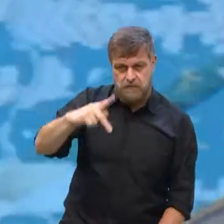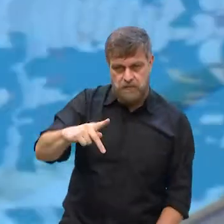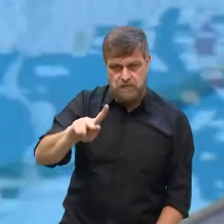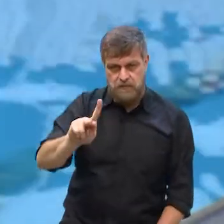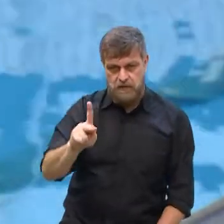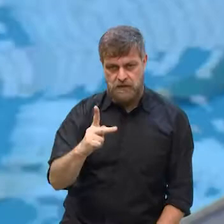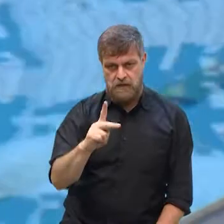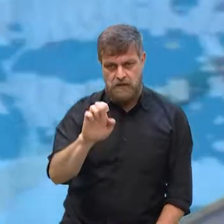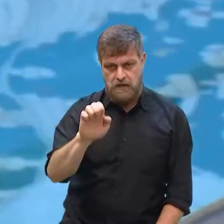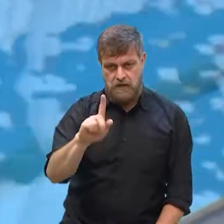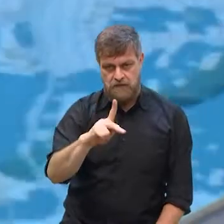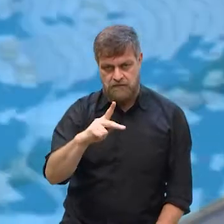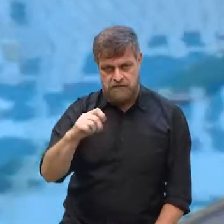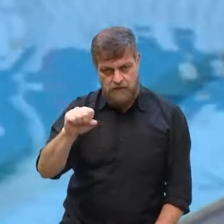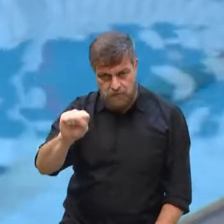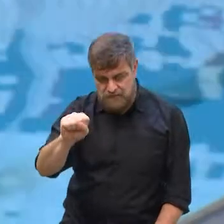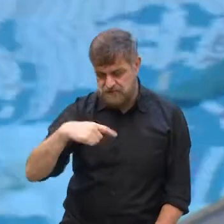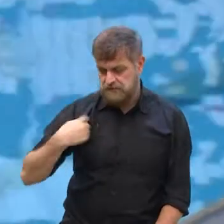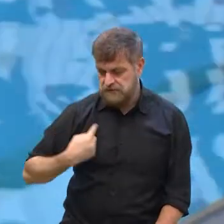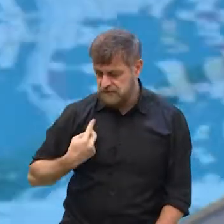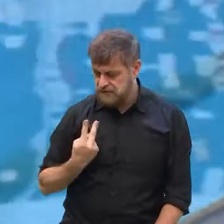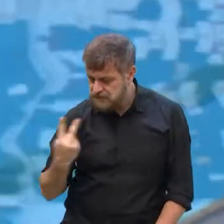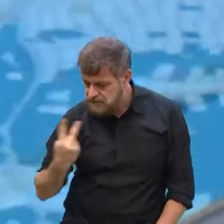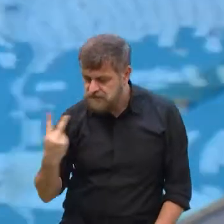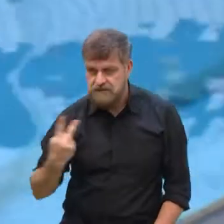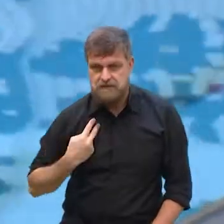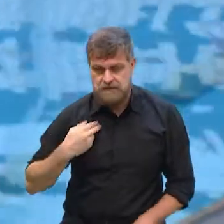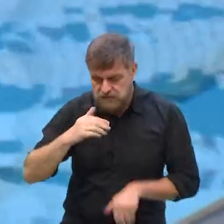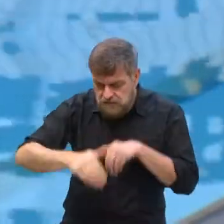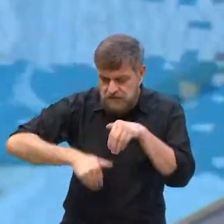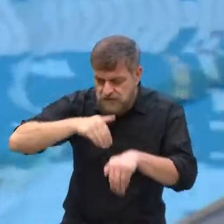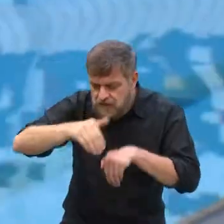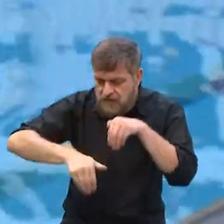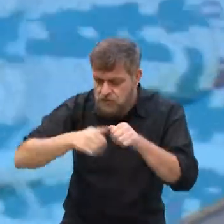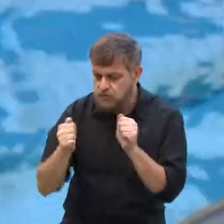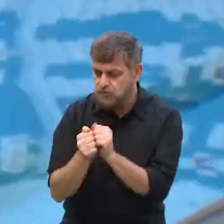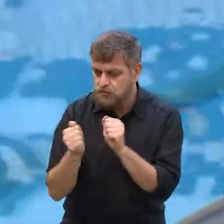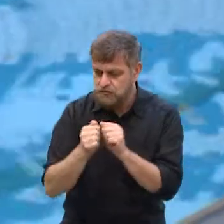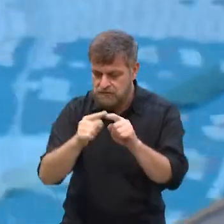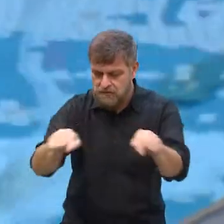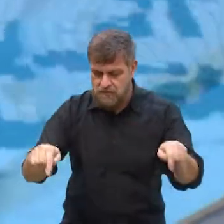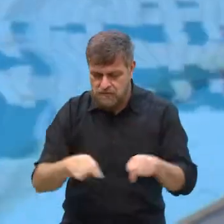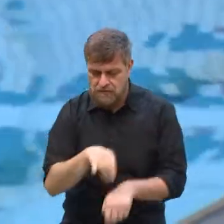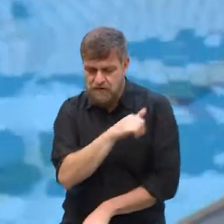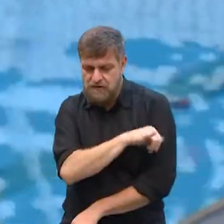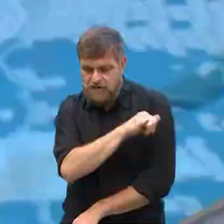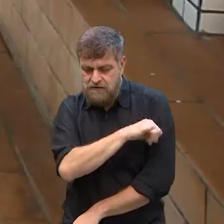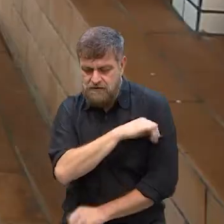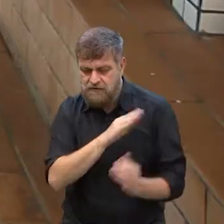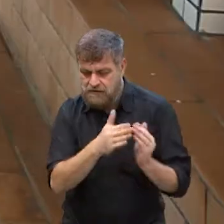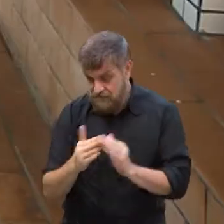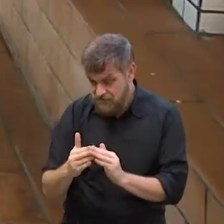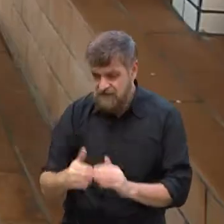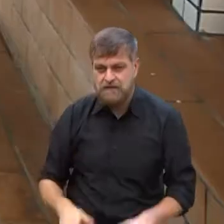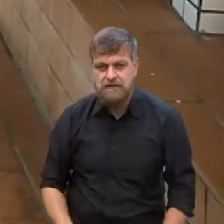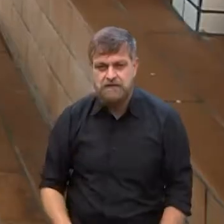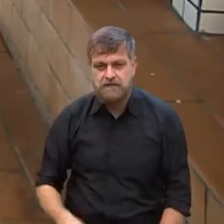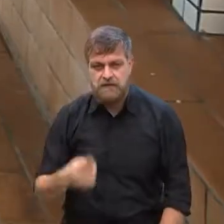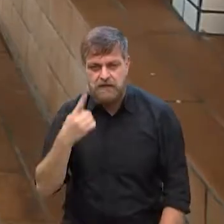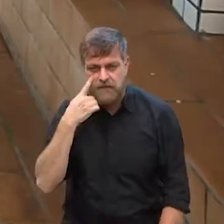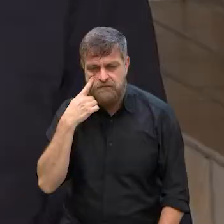e a gente acabou nadando na Rocinha juntos por causa desse projeto que tinha lá. Eu vi em